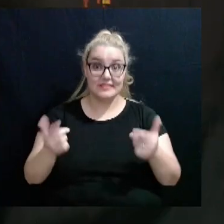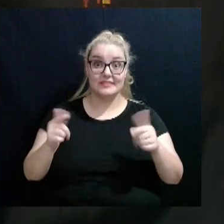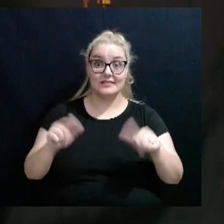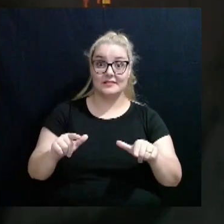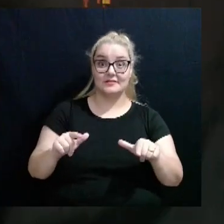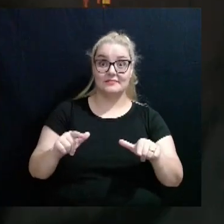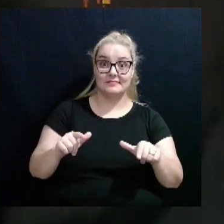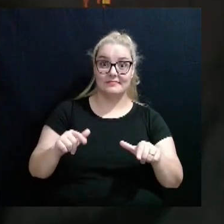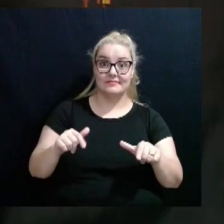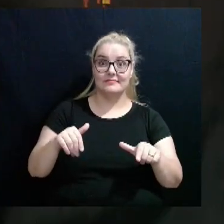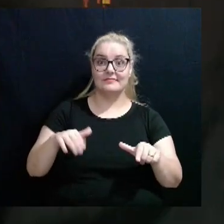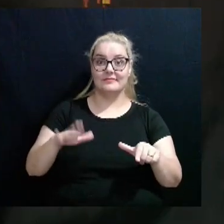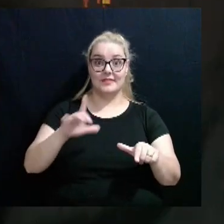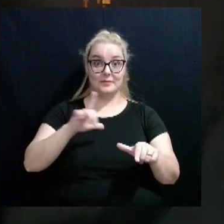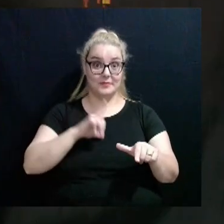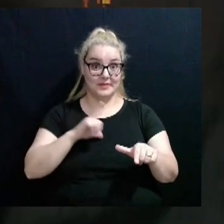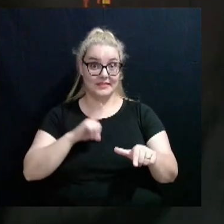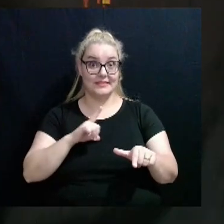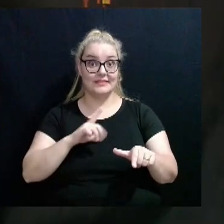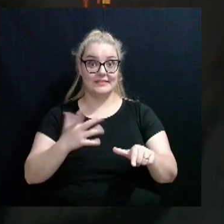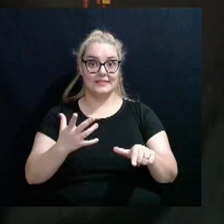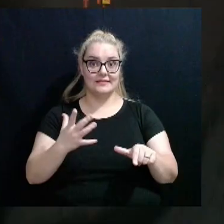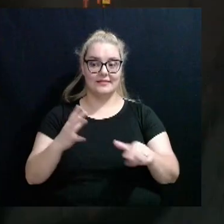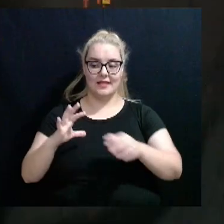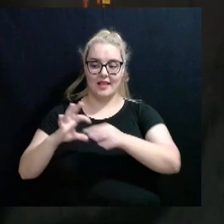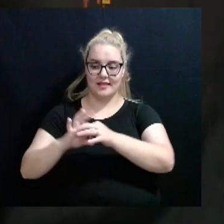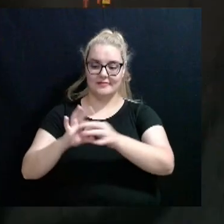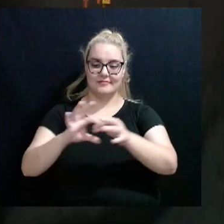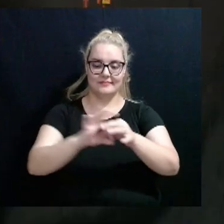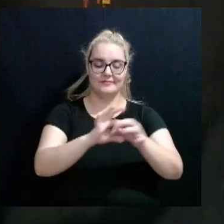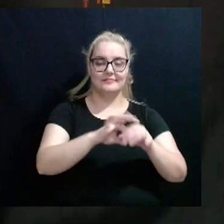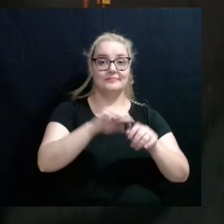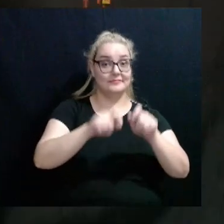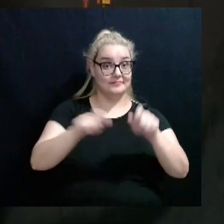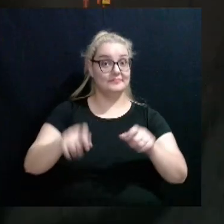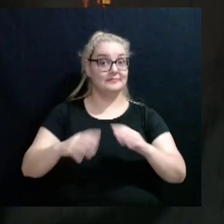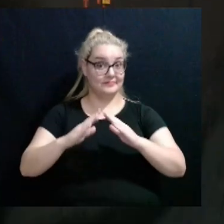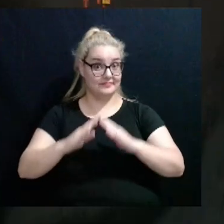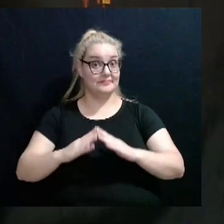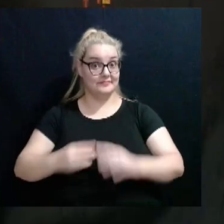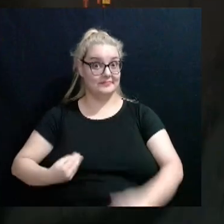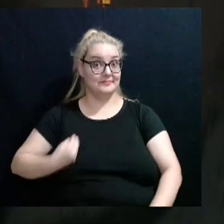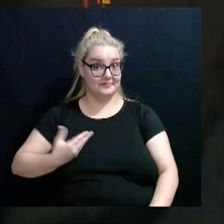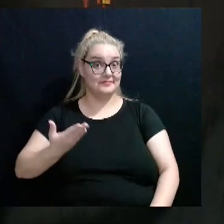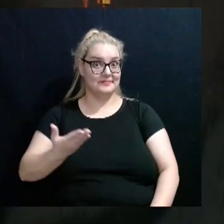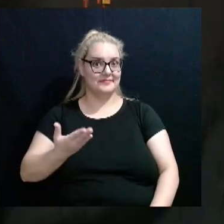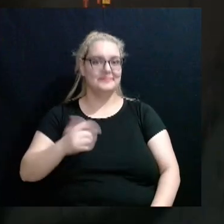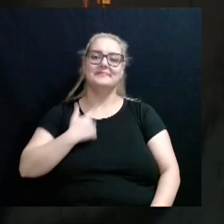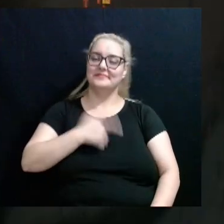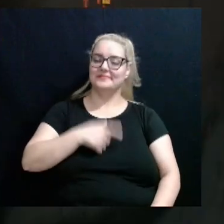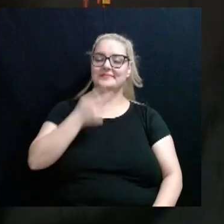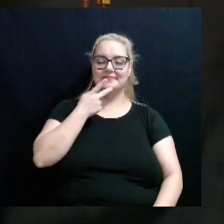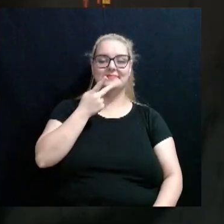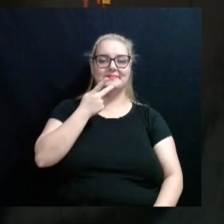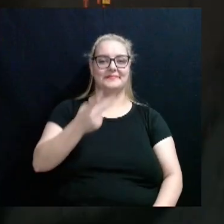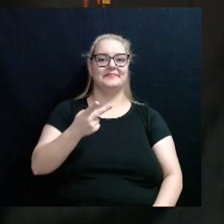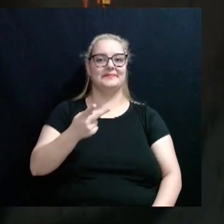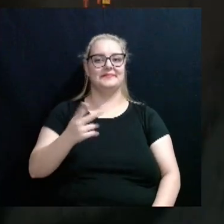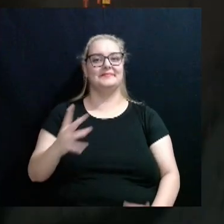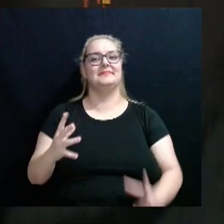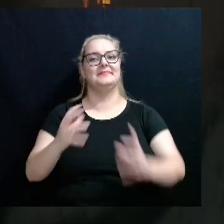tem conexão entre as pessoas que moram com você? A gente vai falar dessa proximidade,